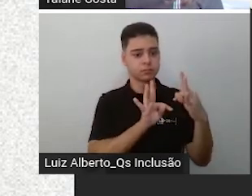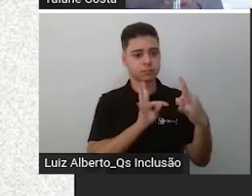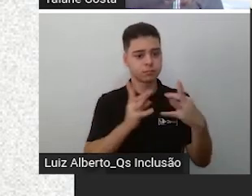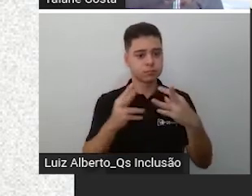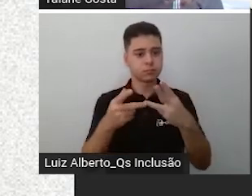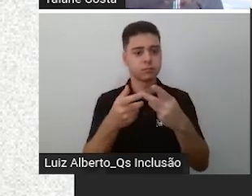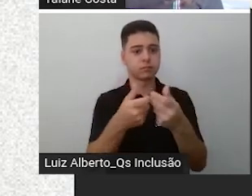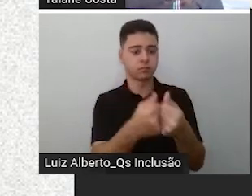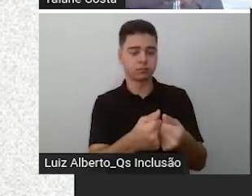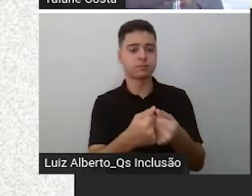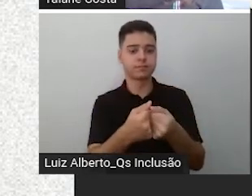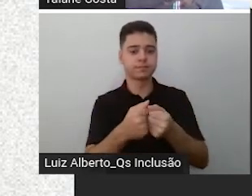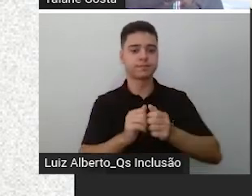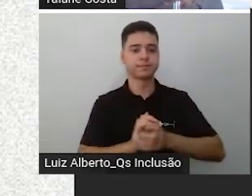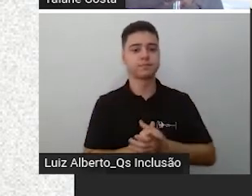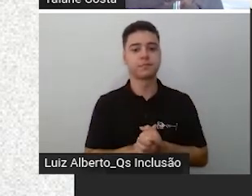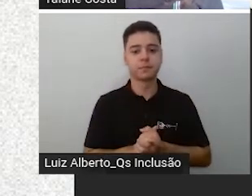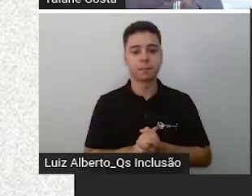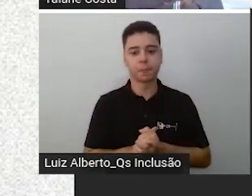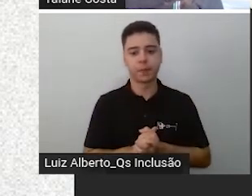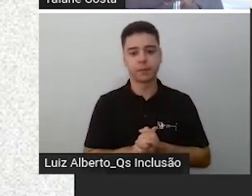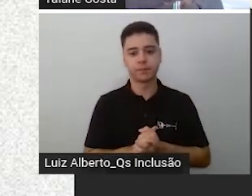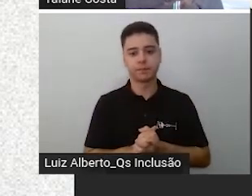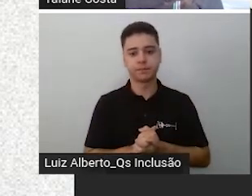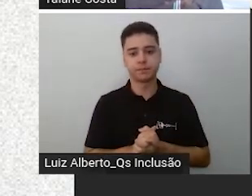uma forma geral.